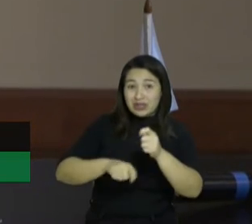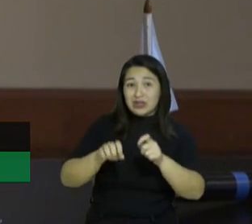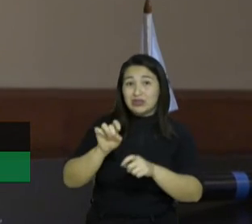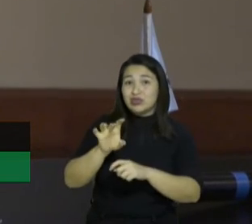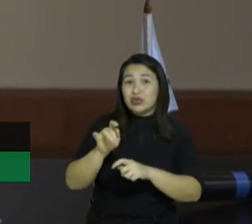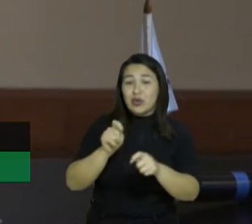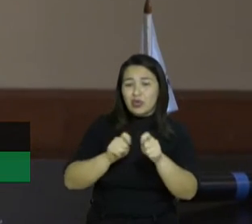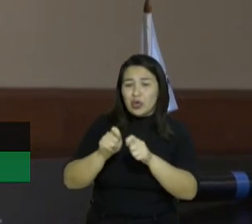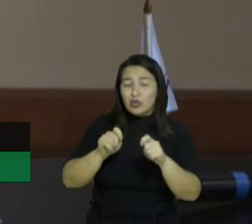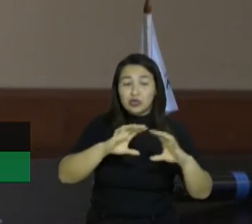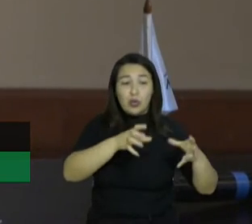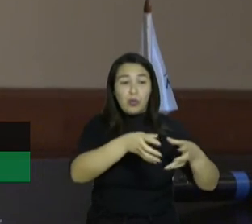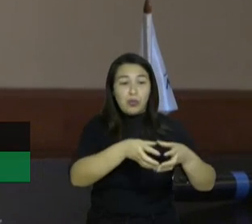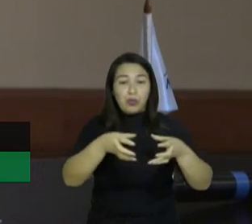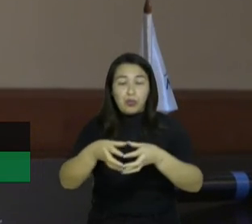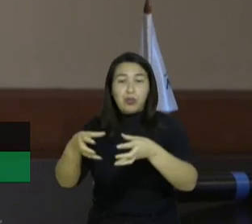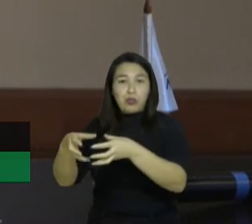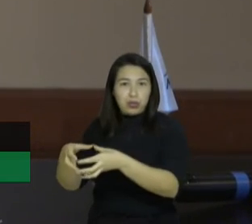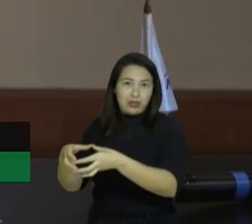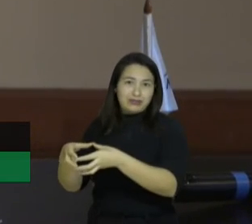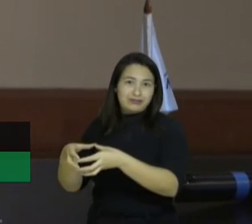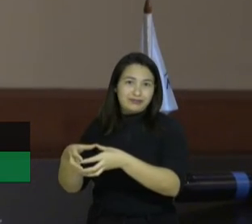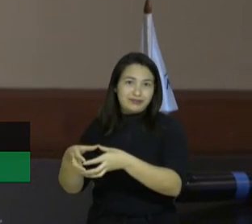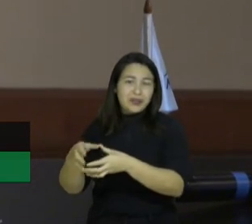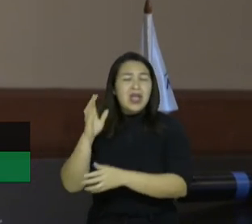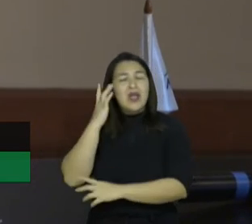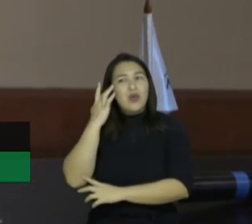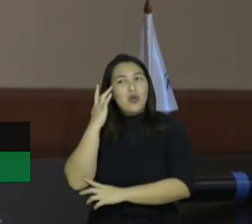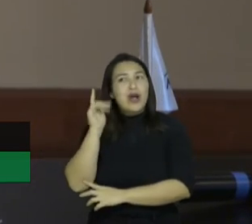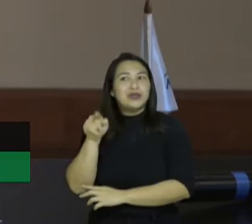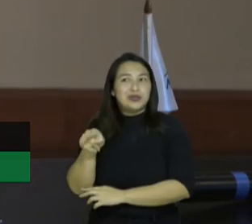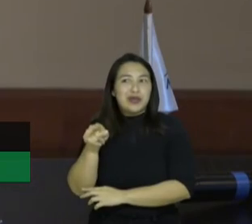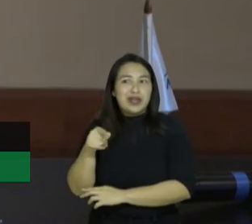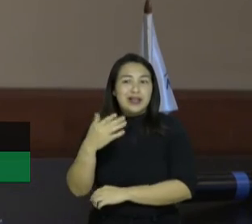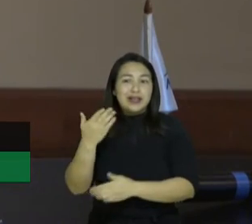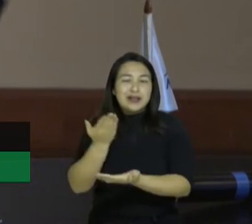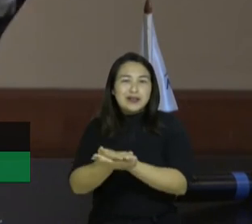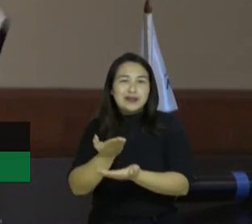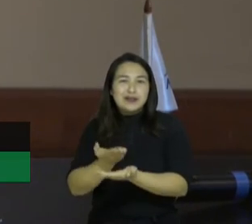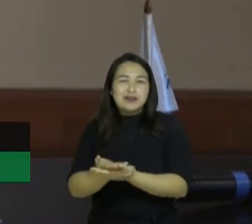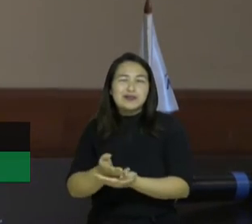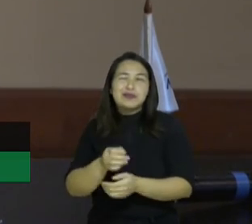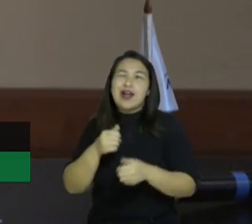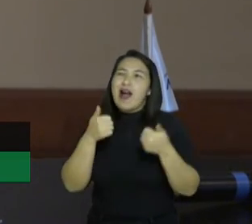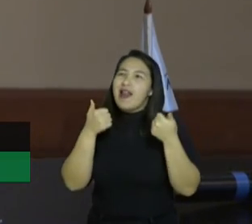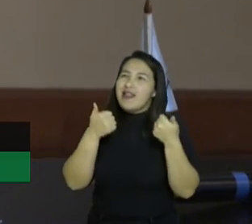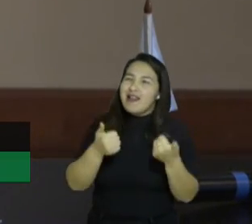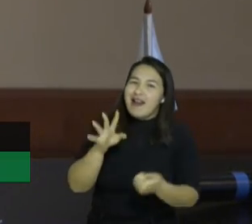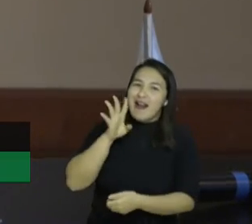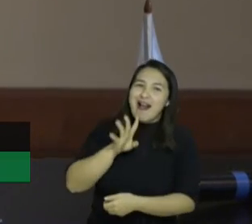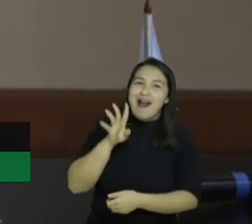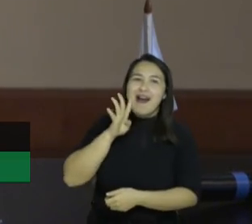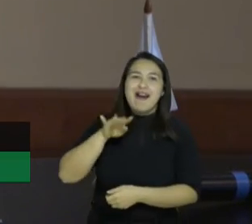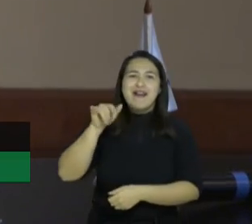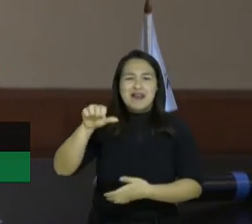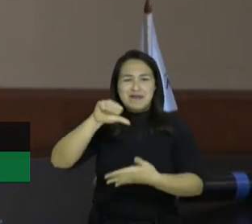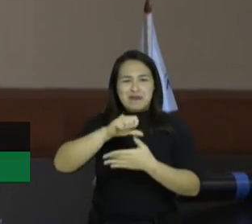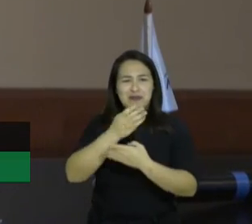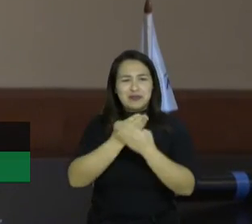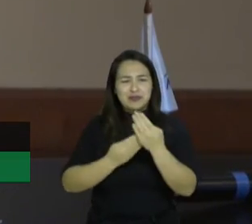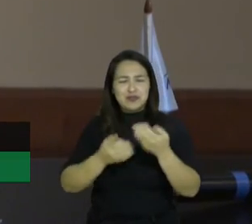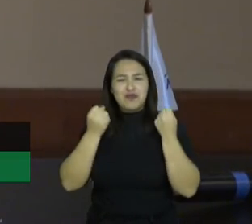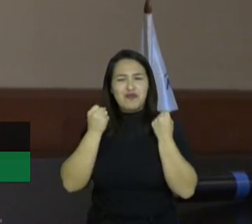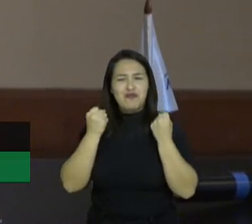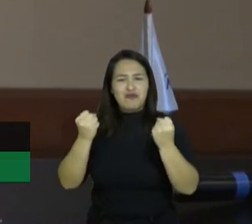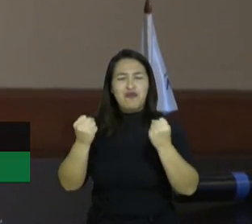Olha eu e aí eu sei que do ponto de vista acadêmico é muito legal Poxa Mercosul negocia em bloco ou se é mais forte